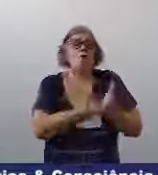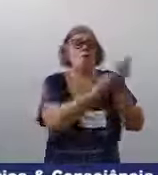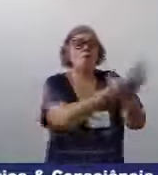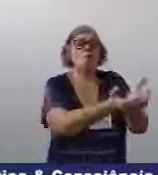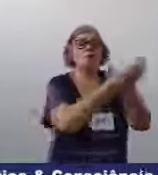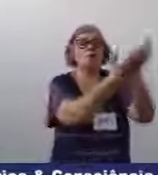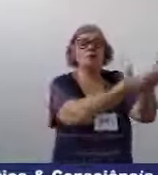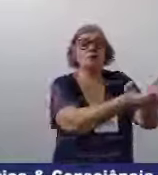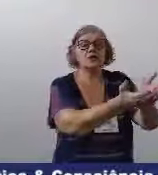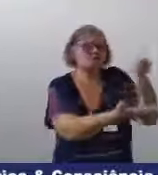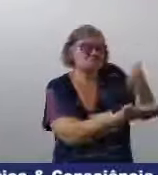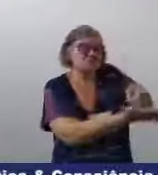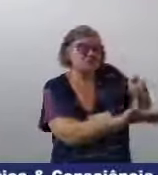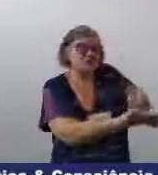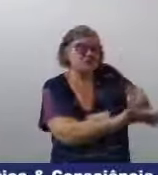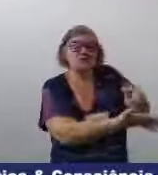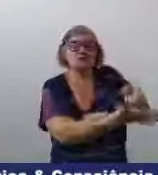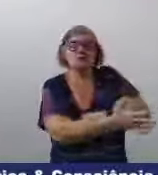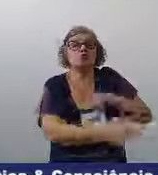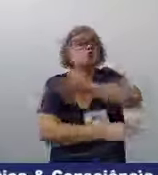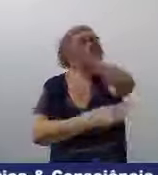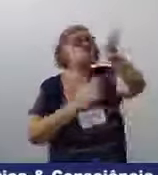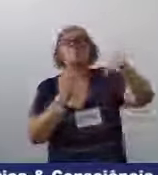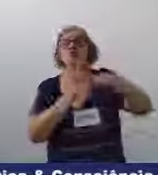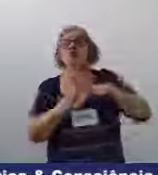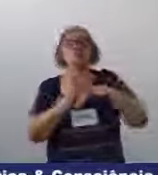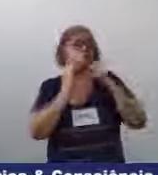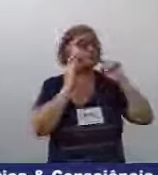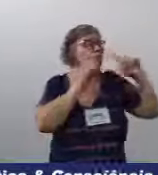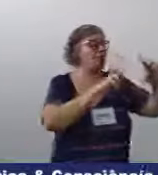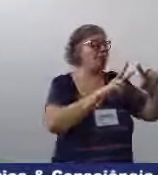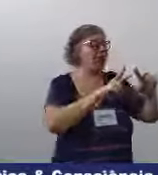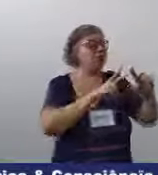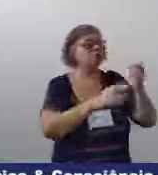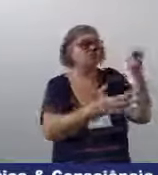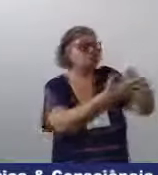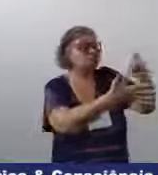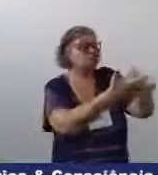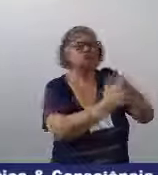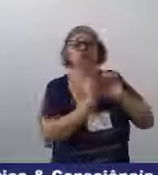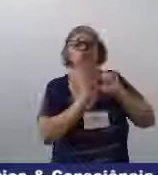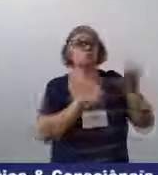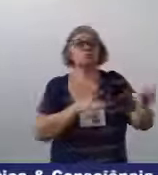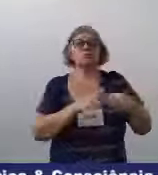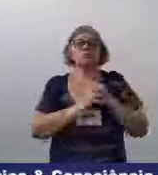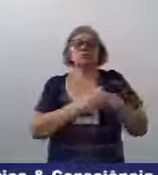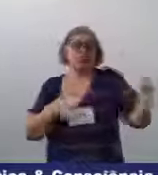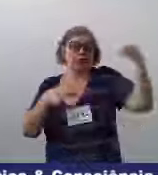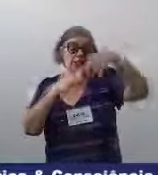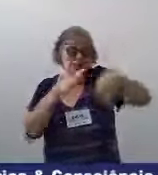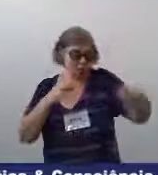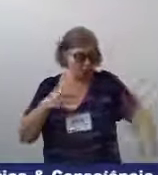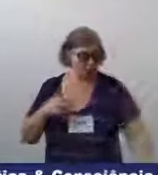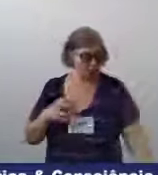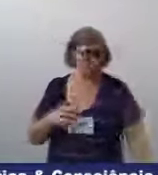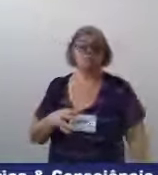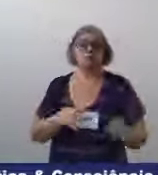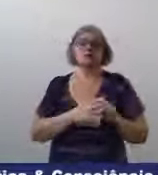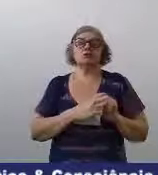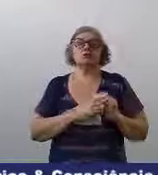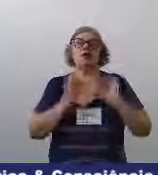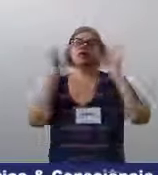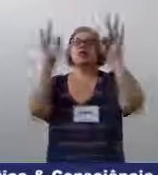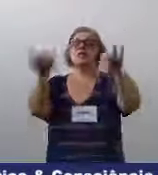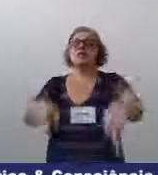o rio estaria congelado desde a sua superfície até o fundo, o que